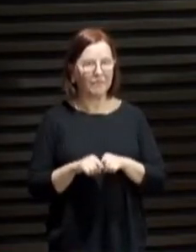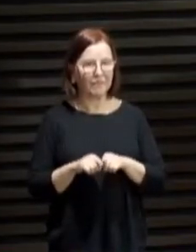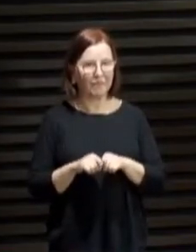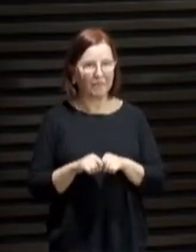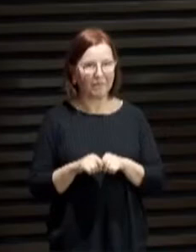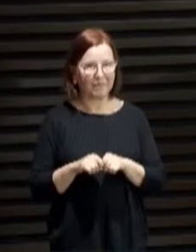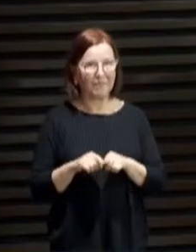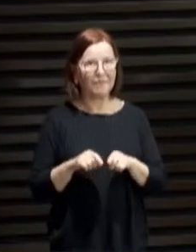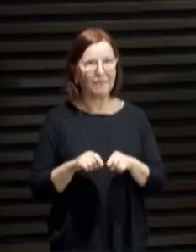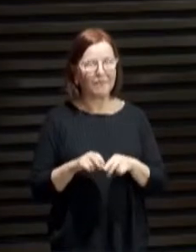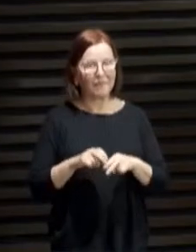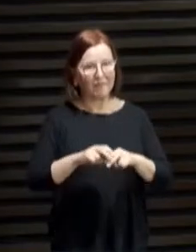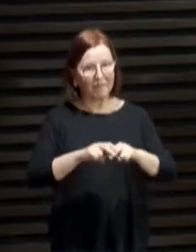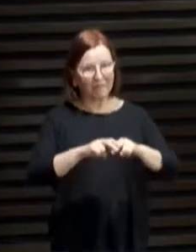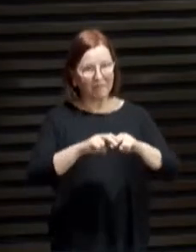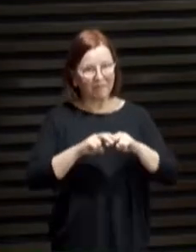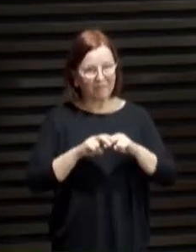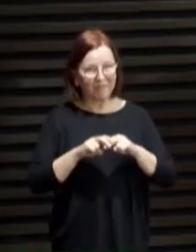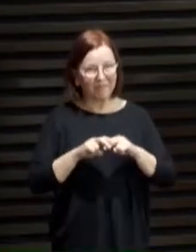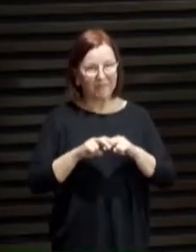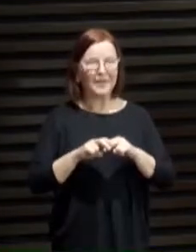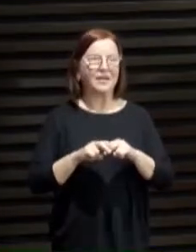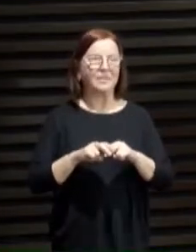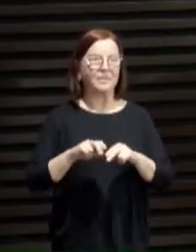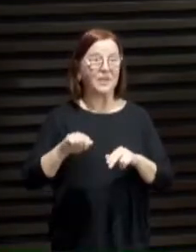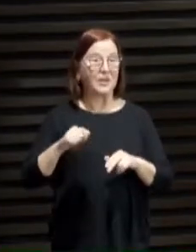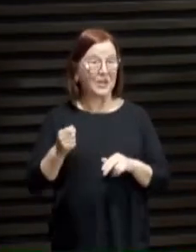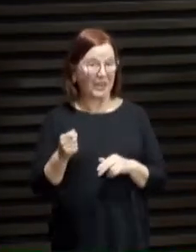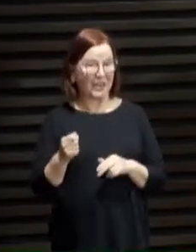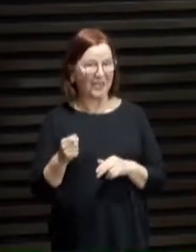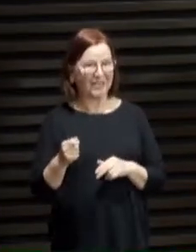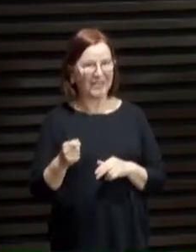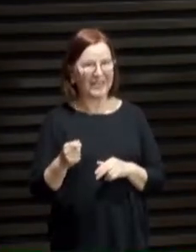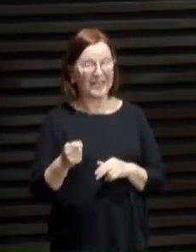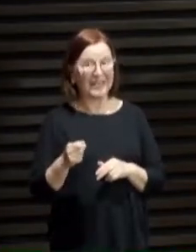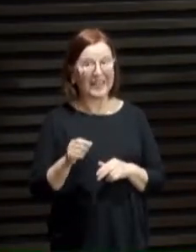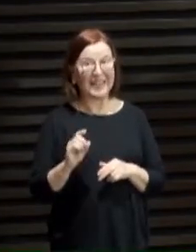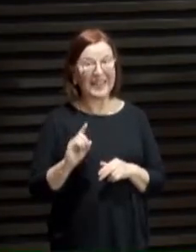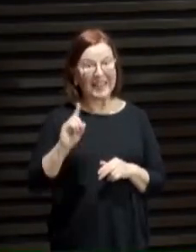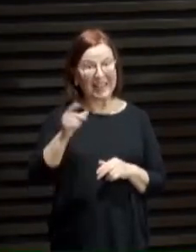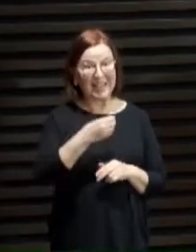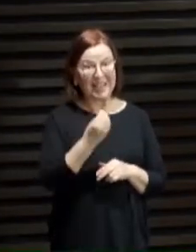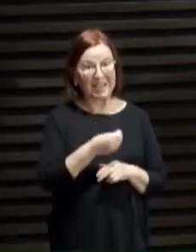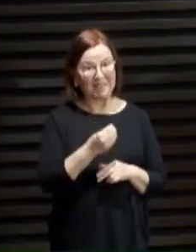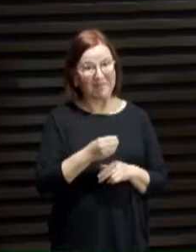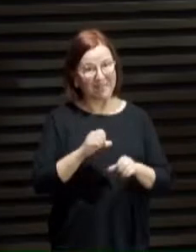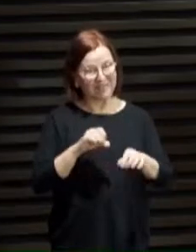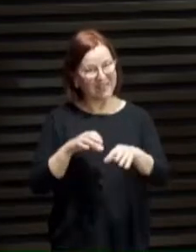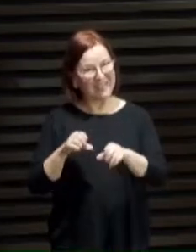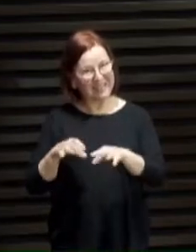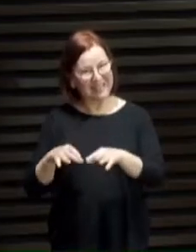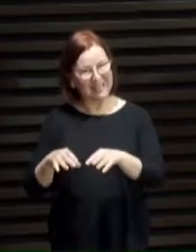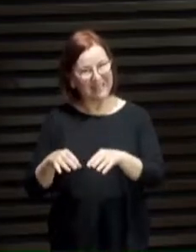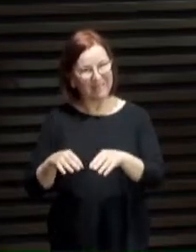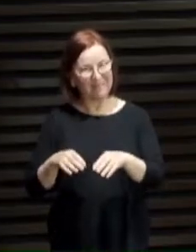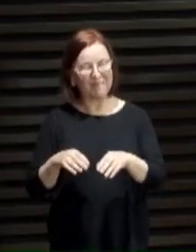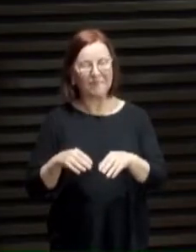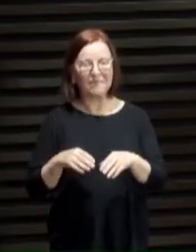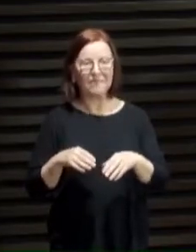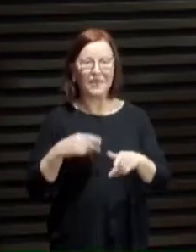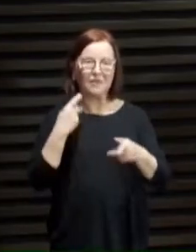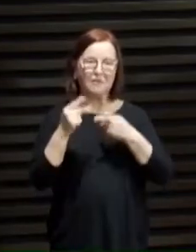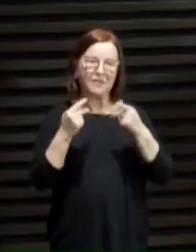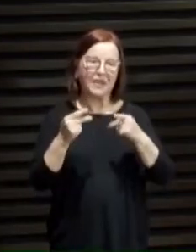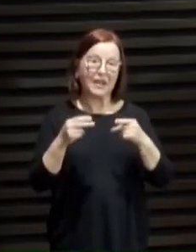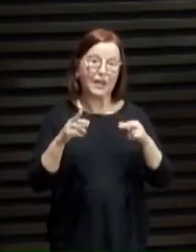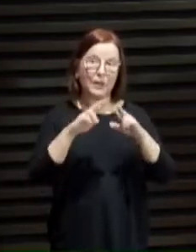viveu o ensino, que foi aquele mesmo que ensinou. A gente vai falar do reino de Deus, em